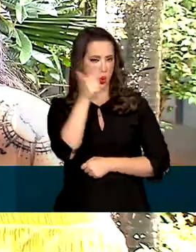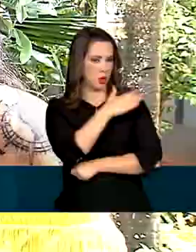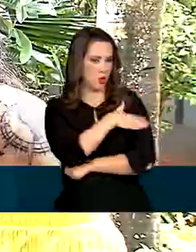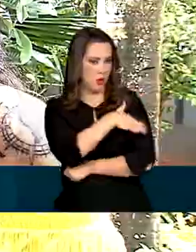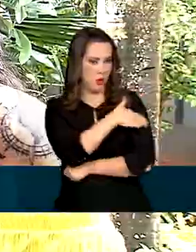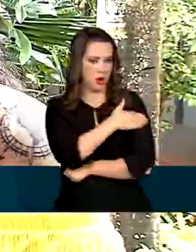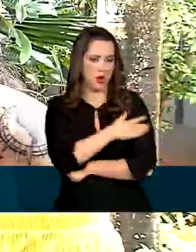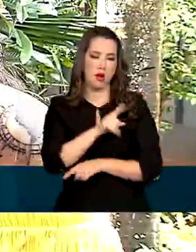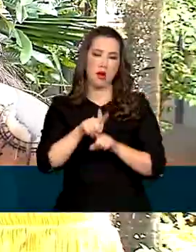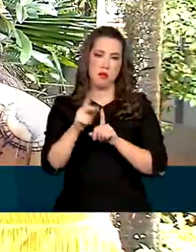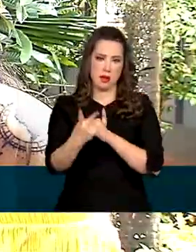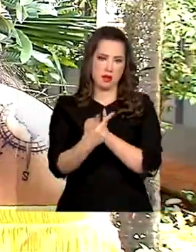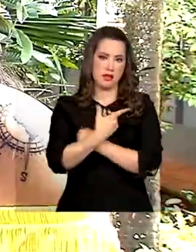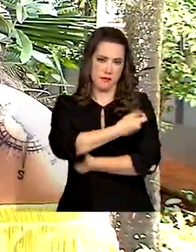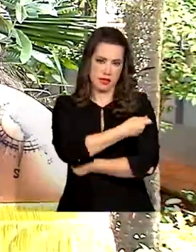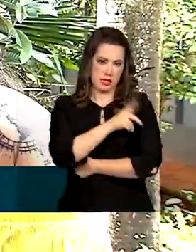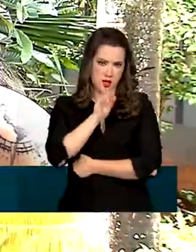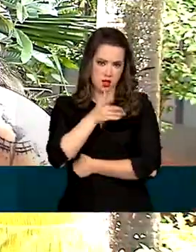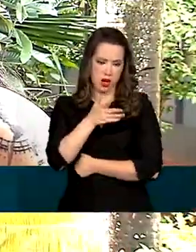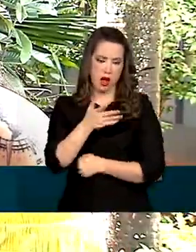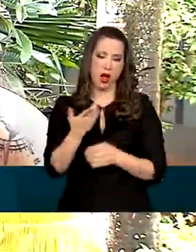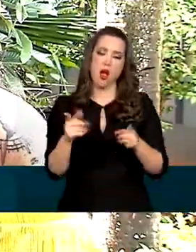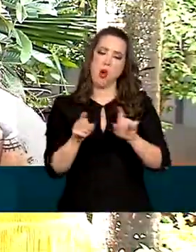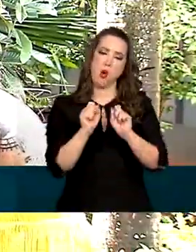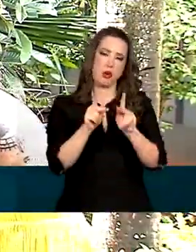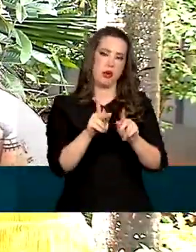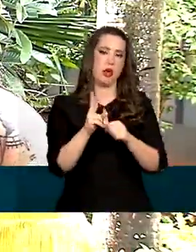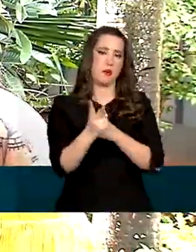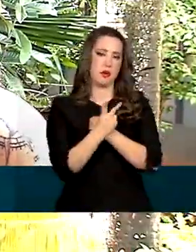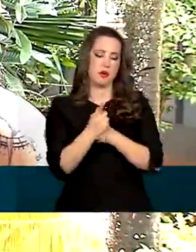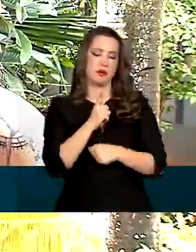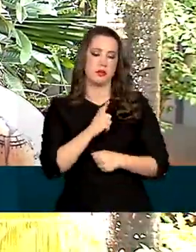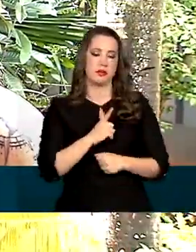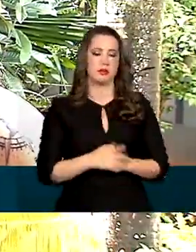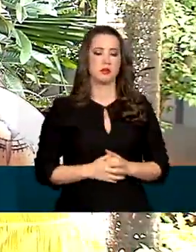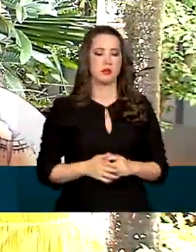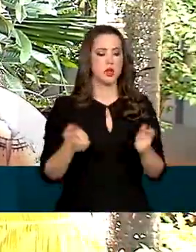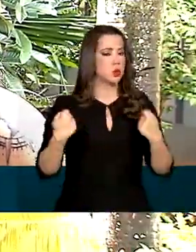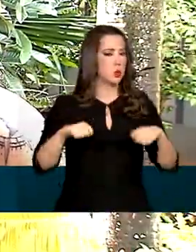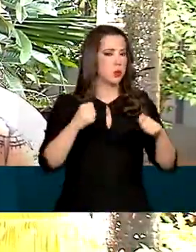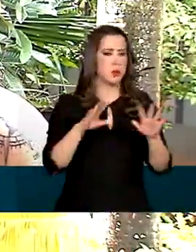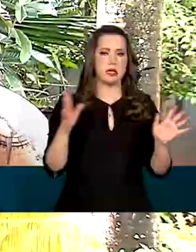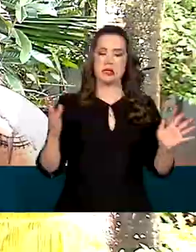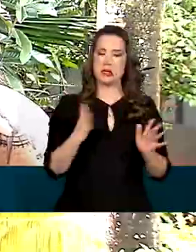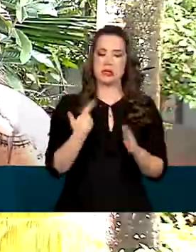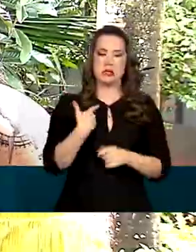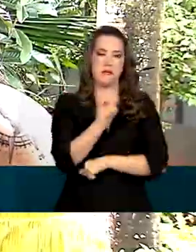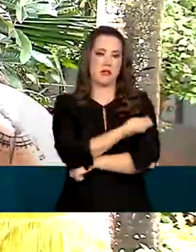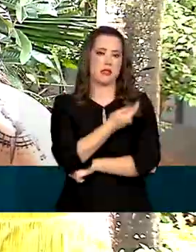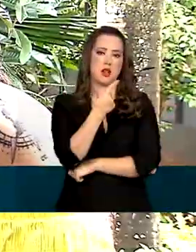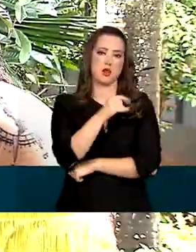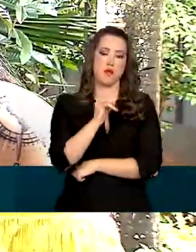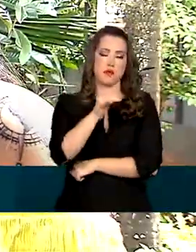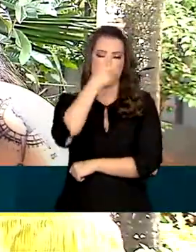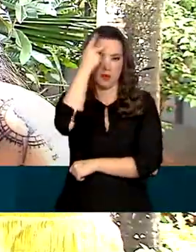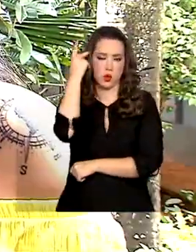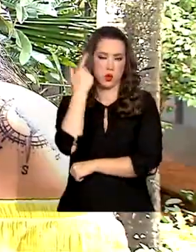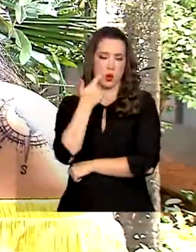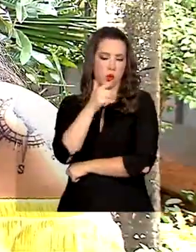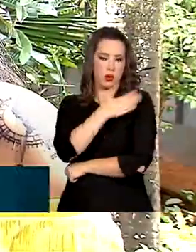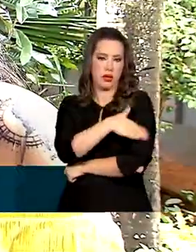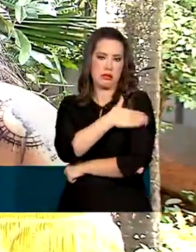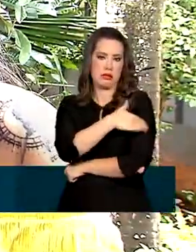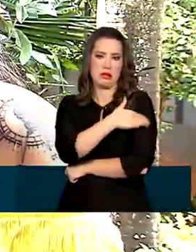Não existe mais a recomendação de revacinação por ausência de cicatriz ou por algum outro motivo. Né?